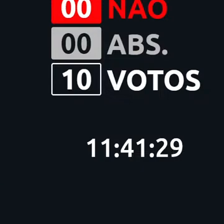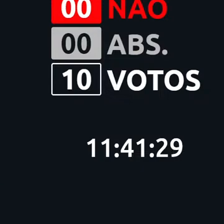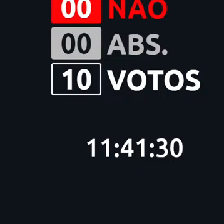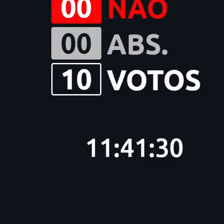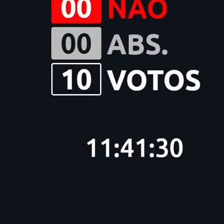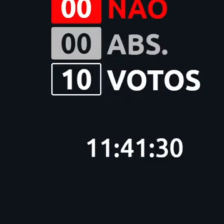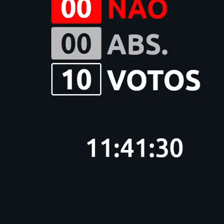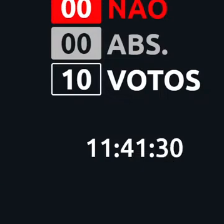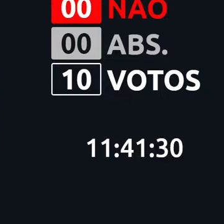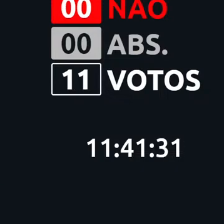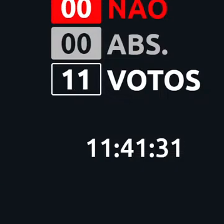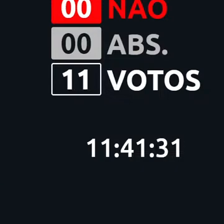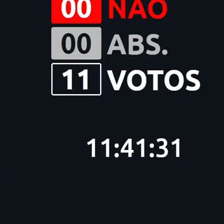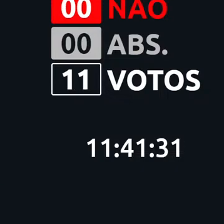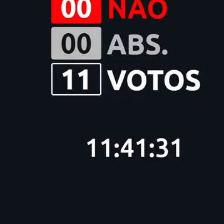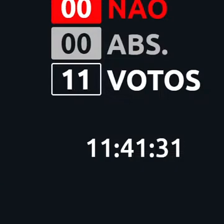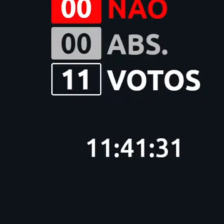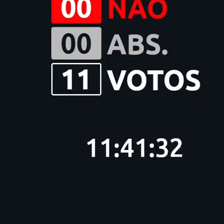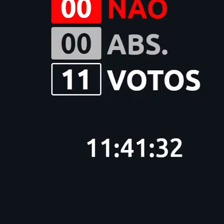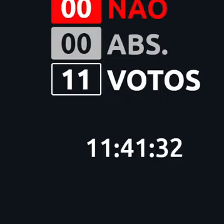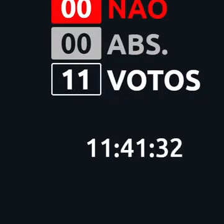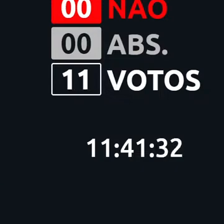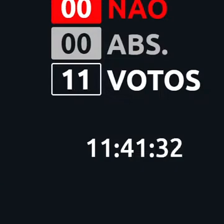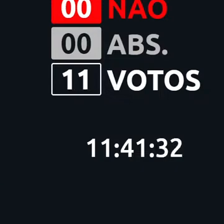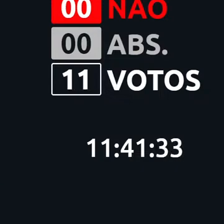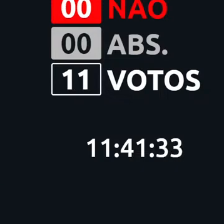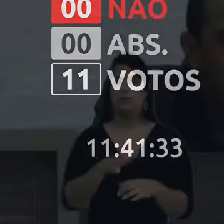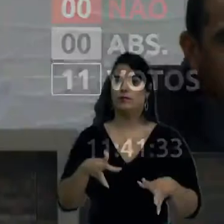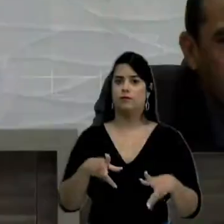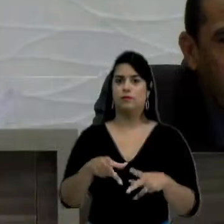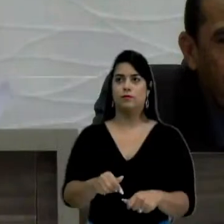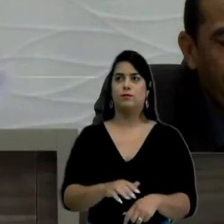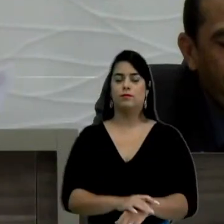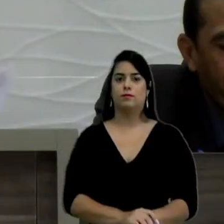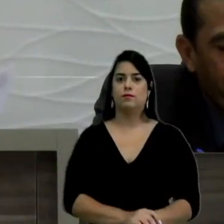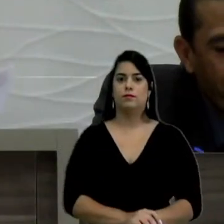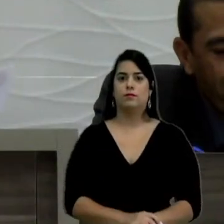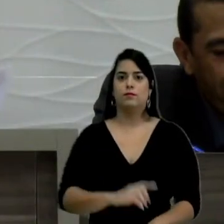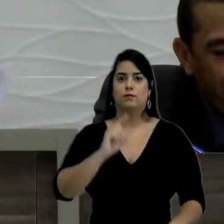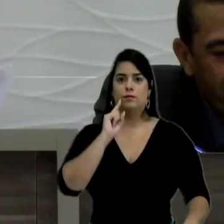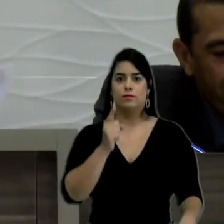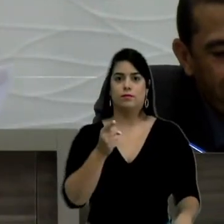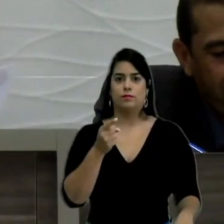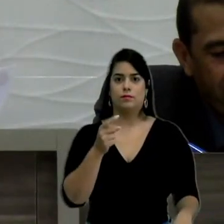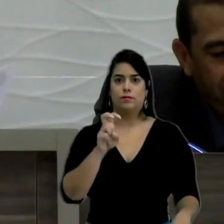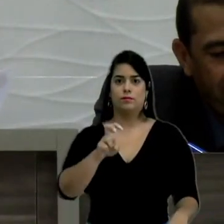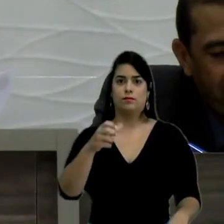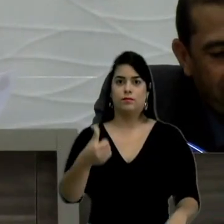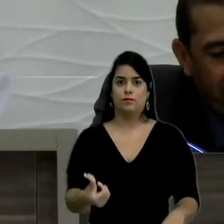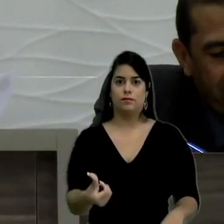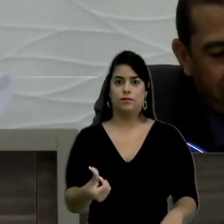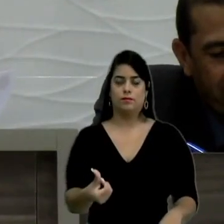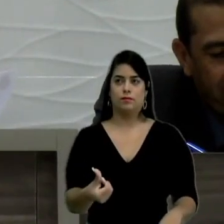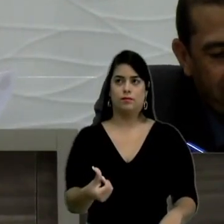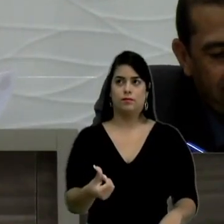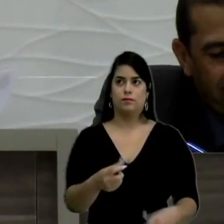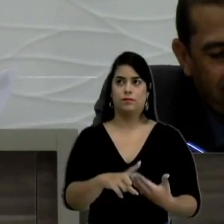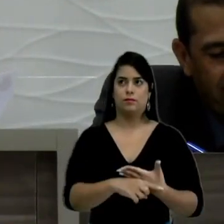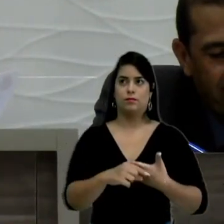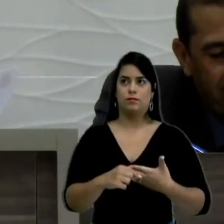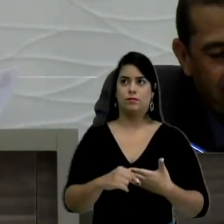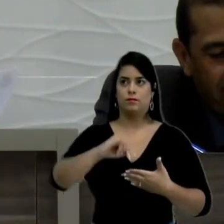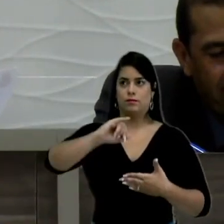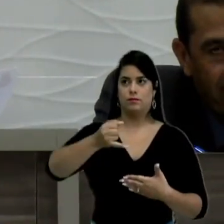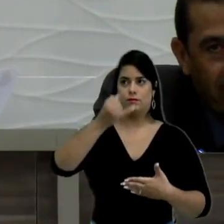Quem aprova? Falta um voto, bora nele. Aprovado por unanimidade. Indicação 56. De autoria do vereador